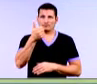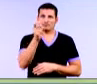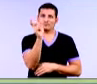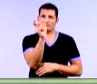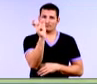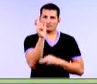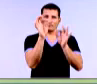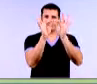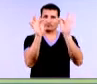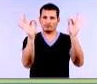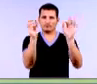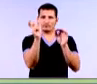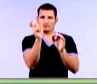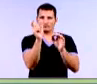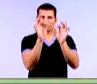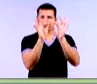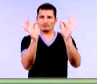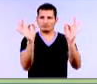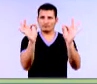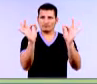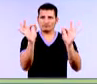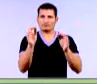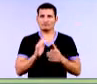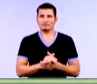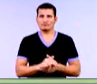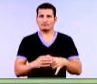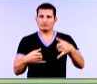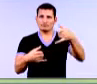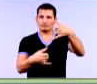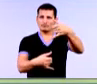classe do meu algoritmo, eu criei aqui, ó,